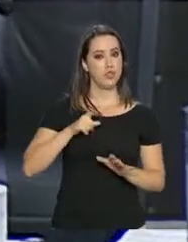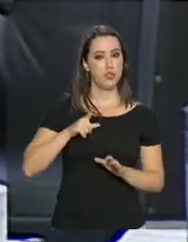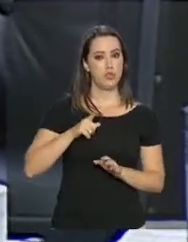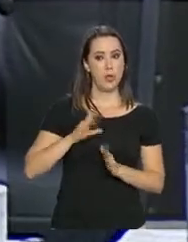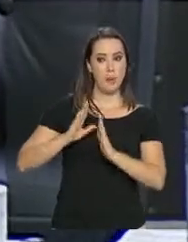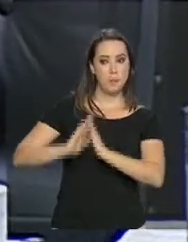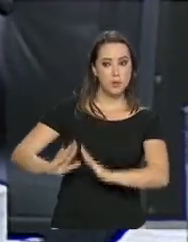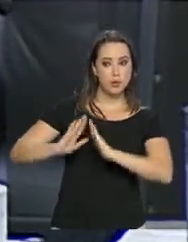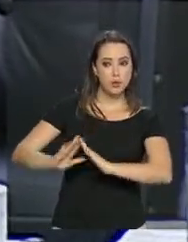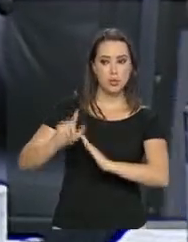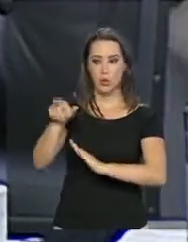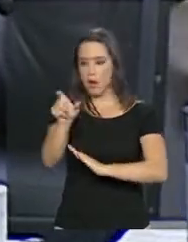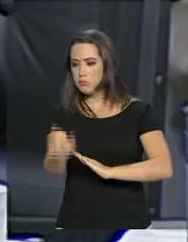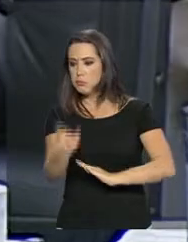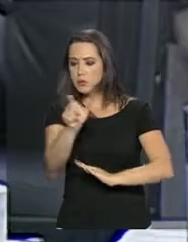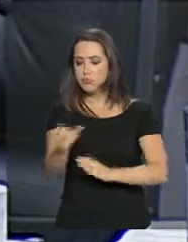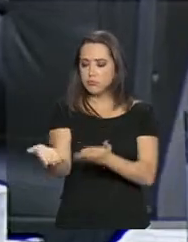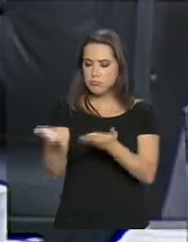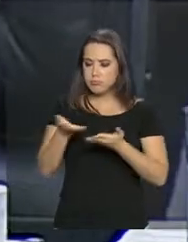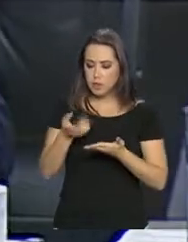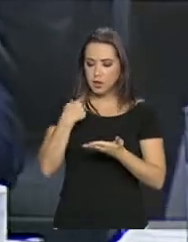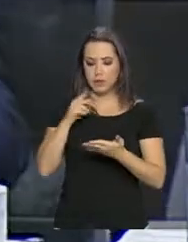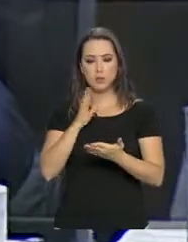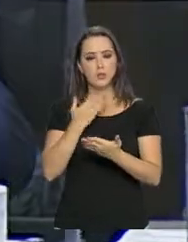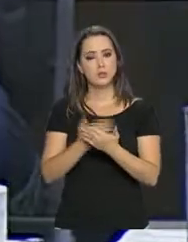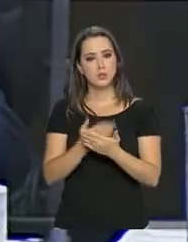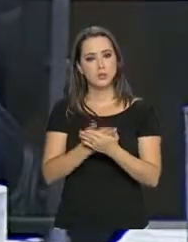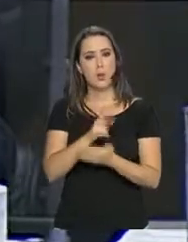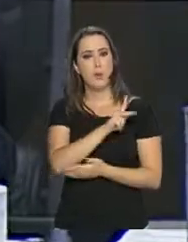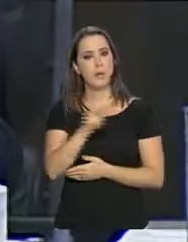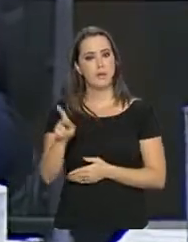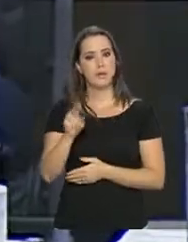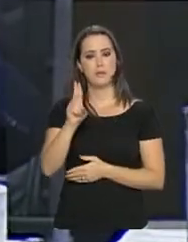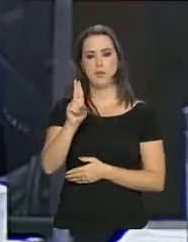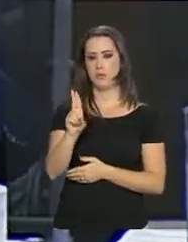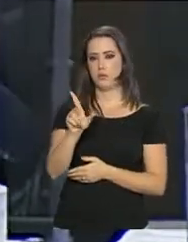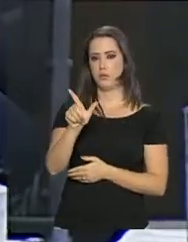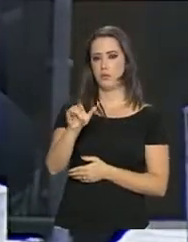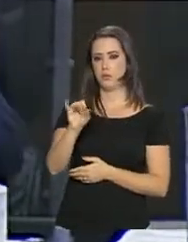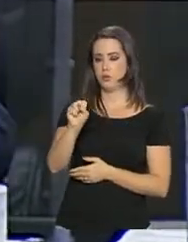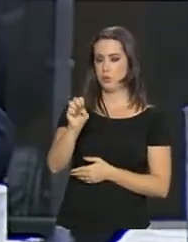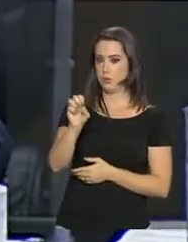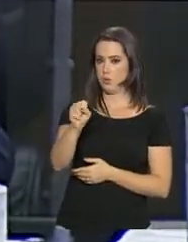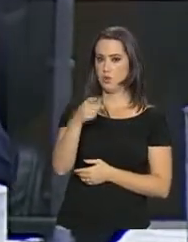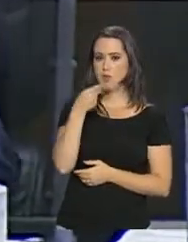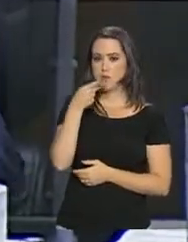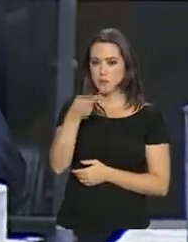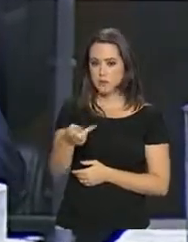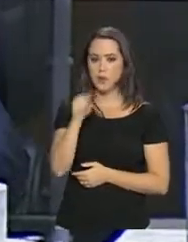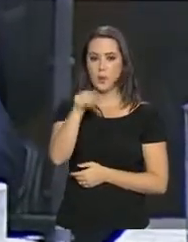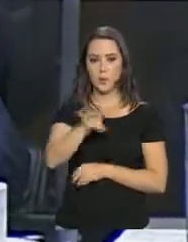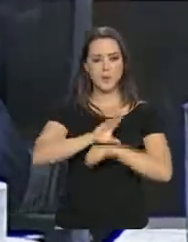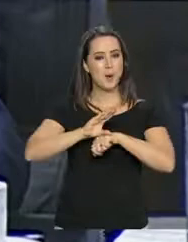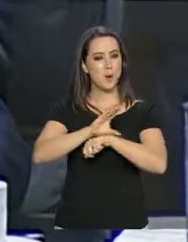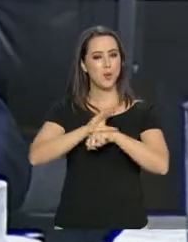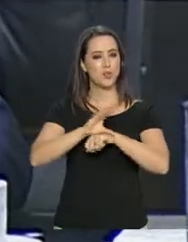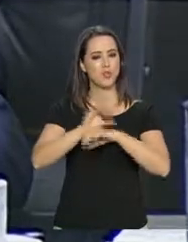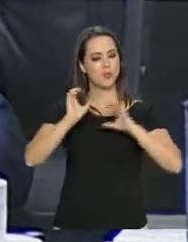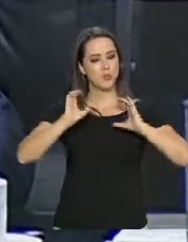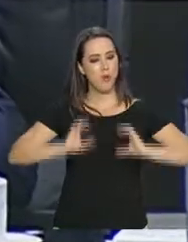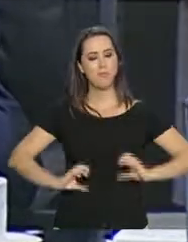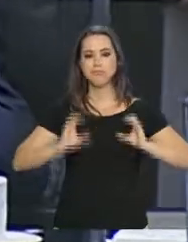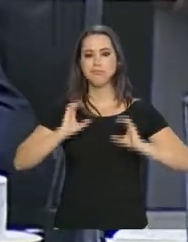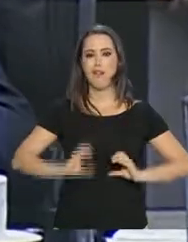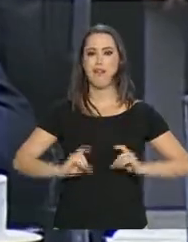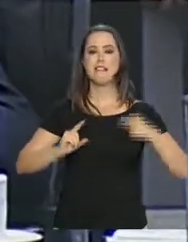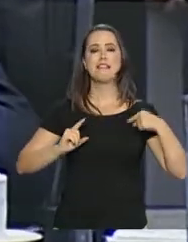e acolhidas portanto quando o presidente ulisses guimarães disse muito apropriadamente que esta é a constituição cidadã